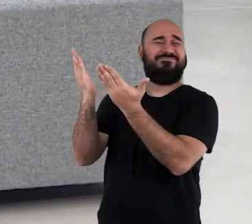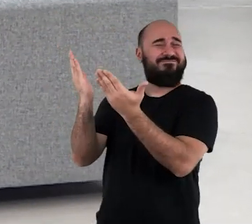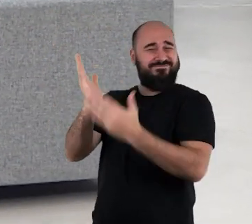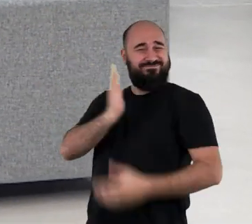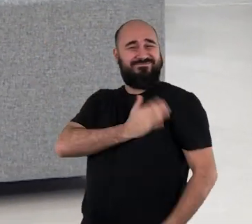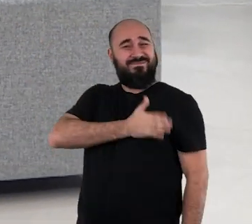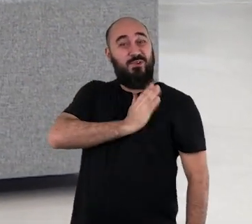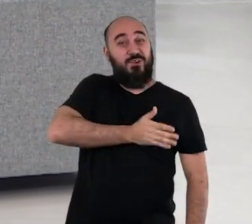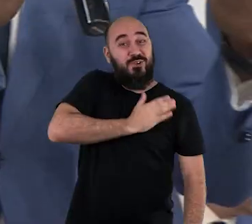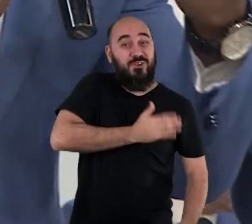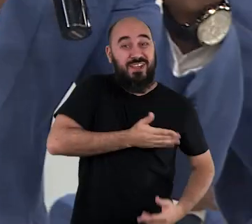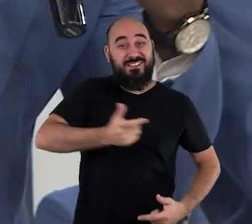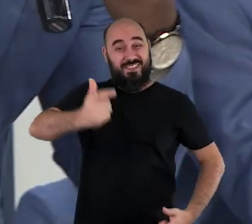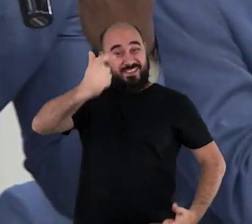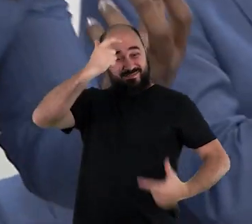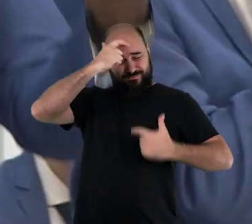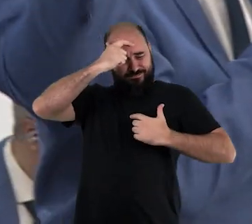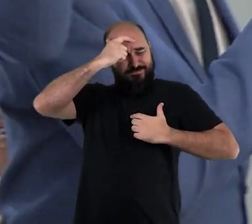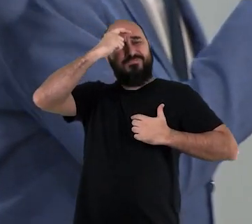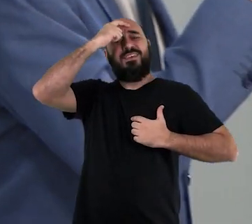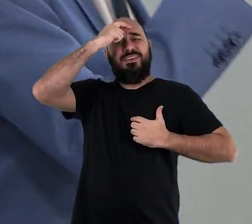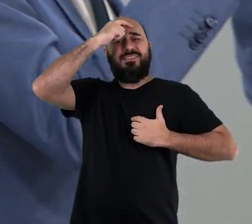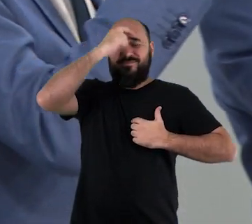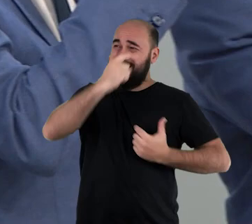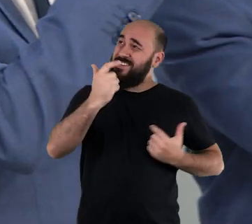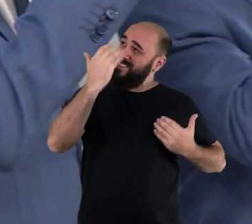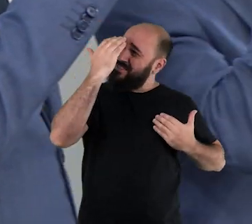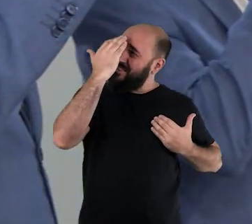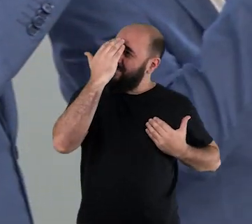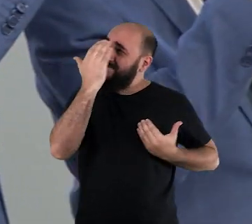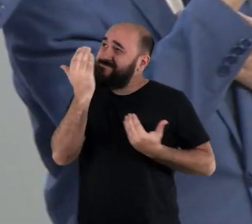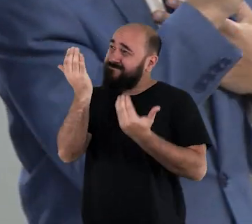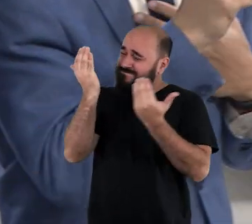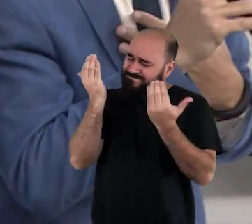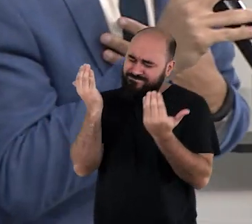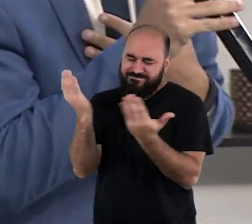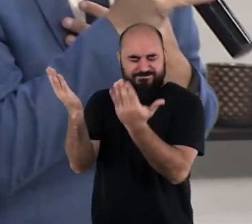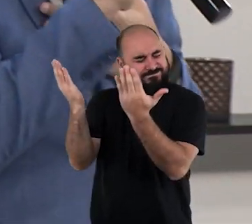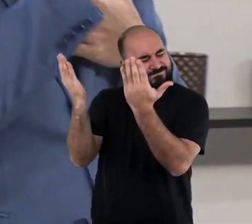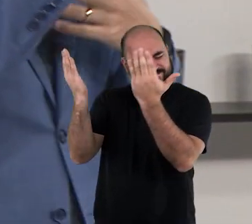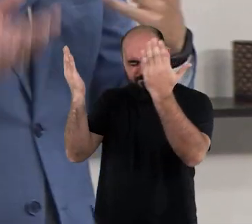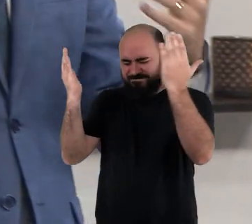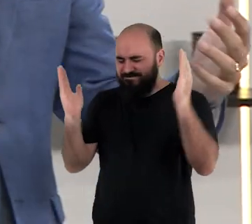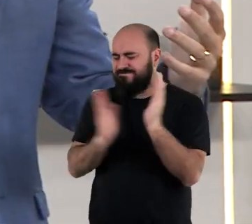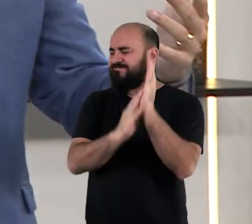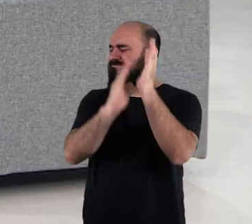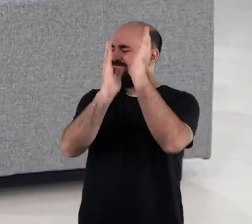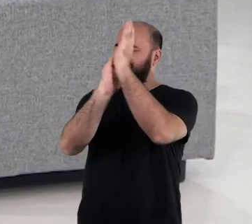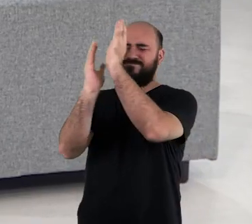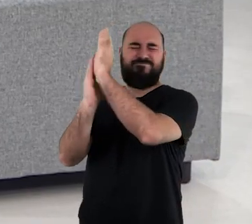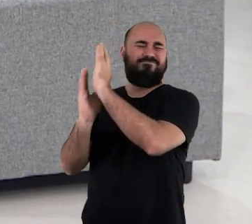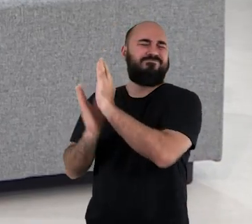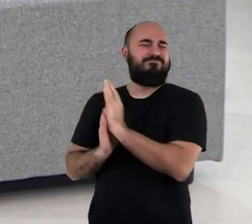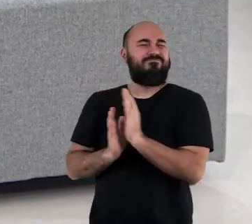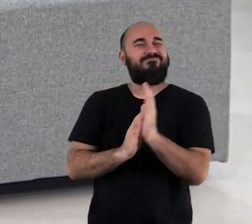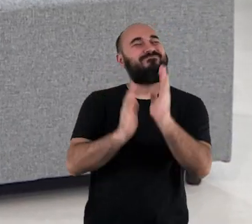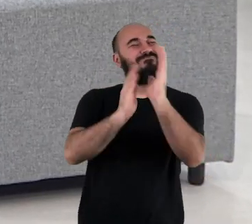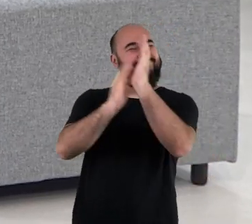Nosso coração e com entendimento ofereçamos o nosso